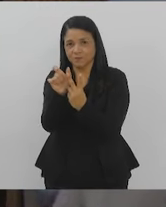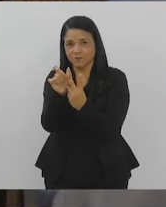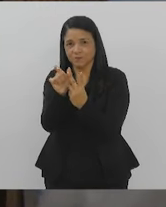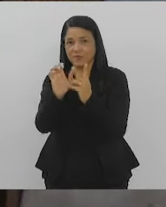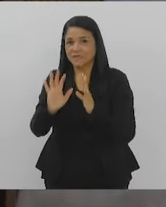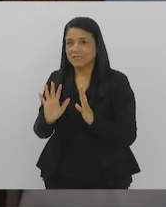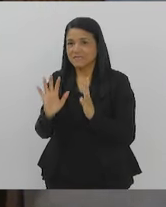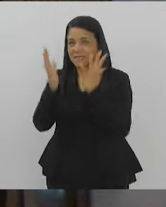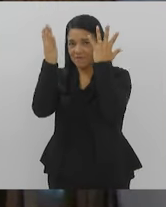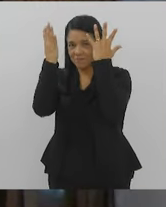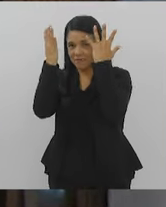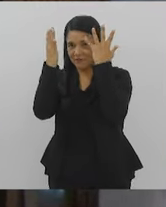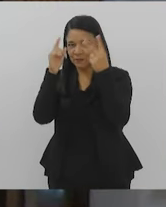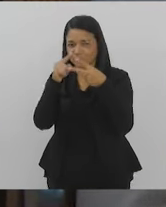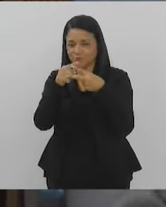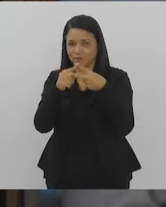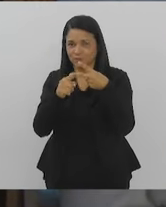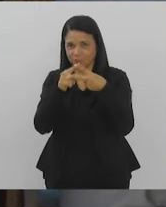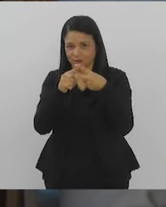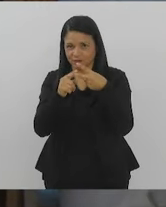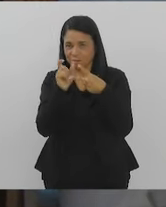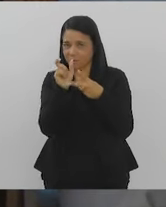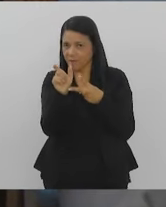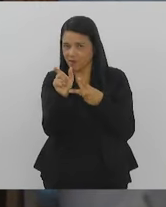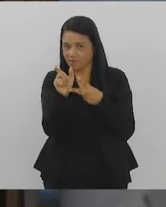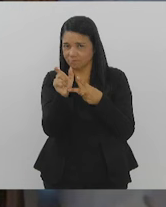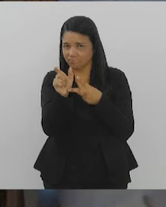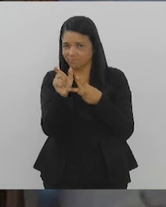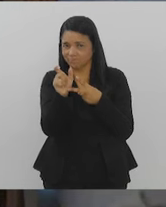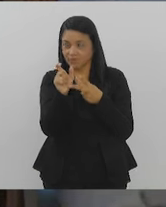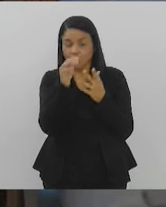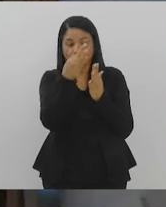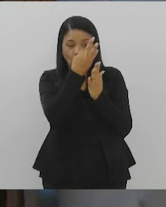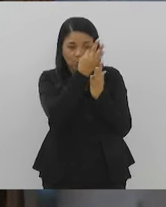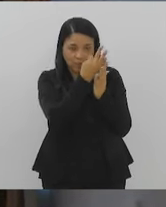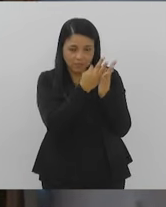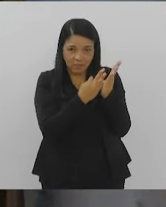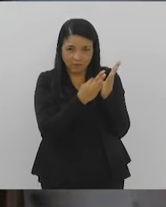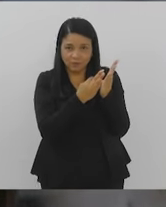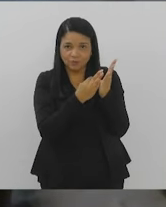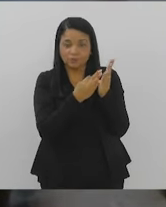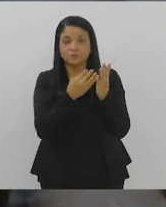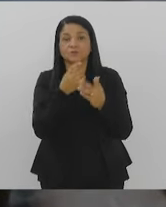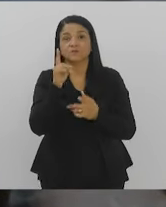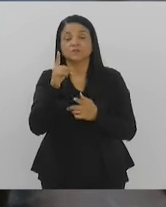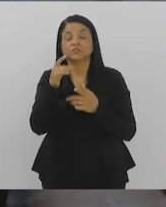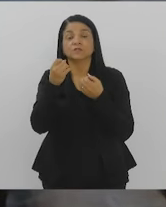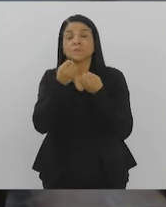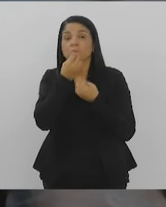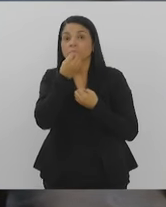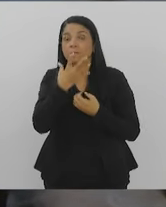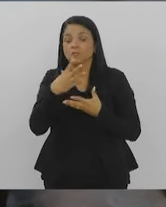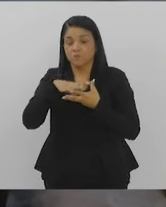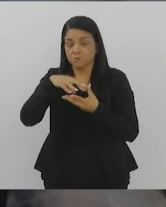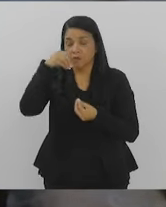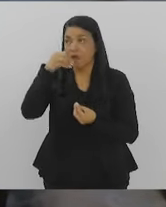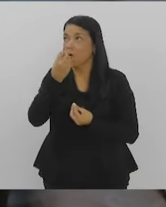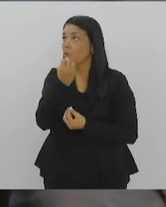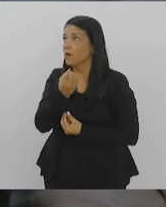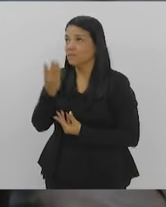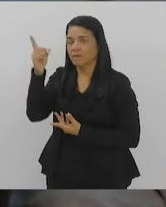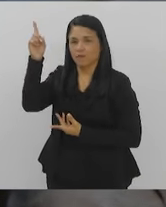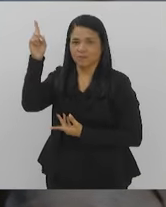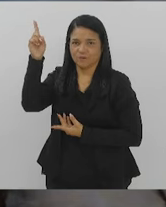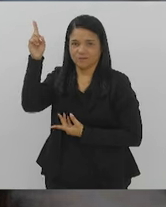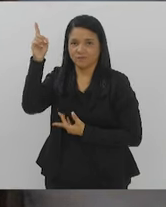celebração. O próprio texto já diz: bendizem a minha alma ao Senhor, ou seja, agradeça,